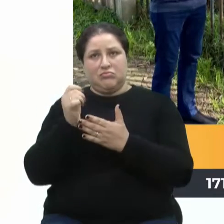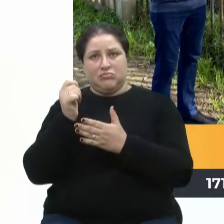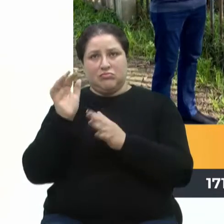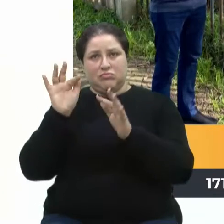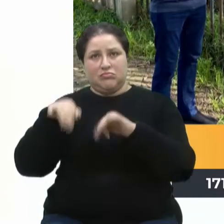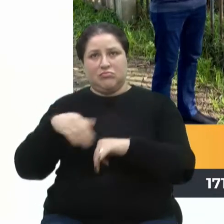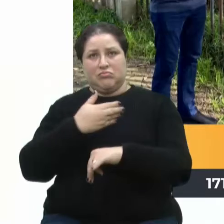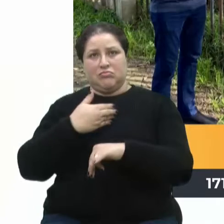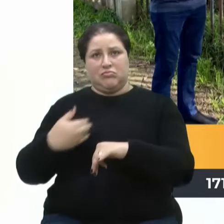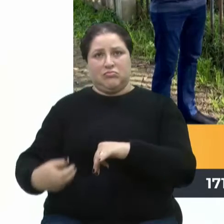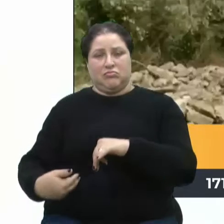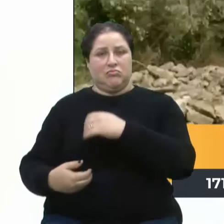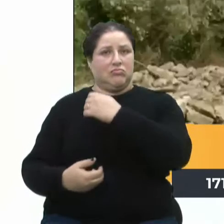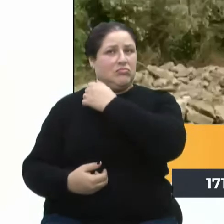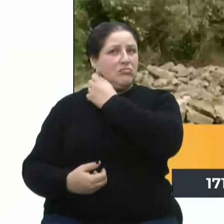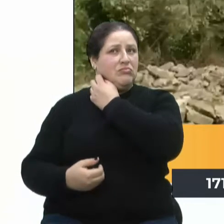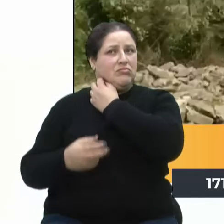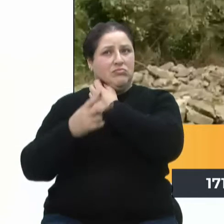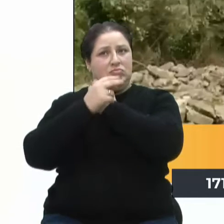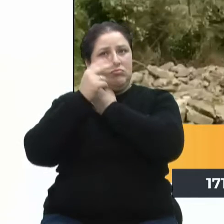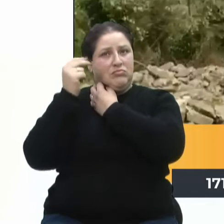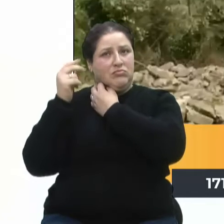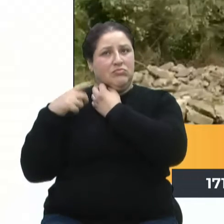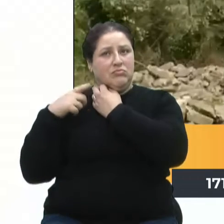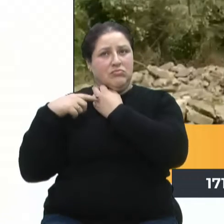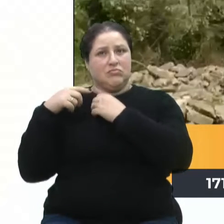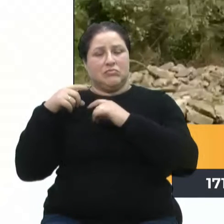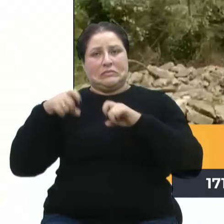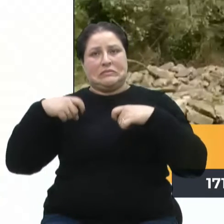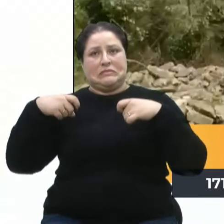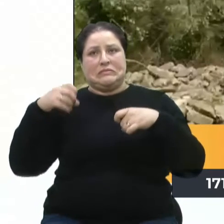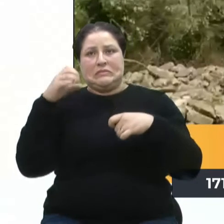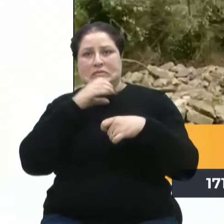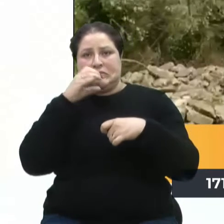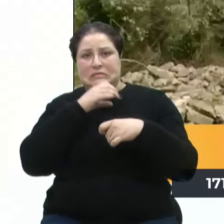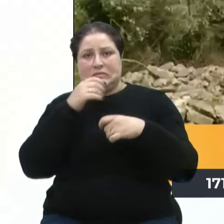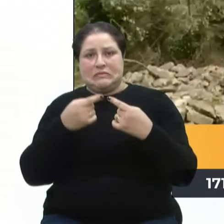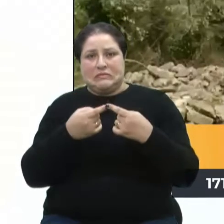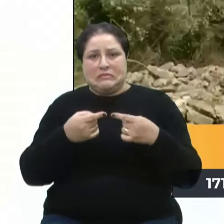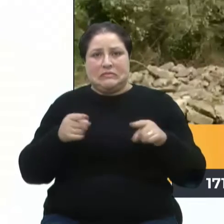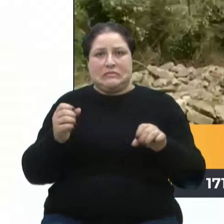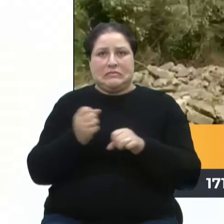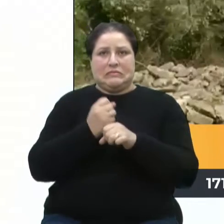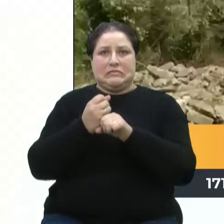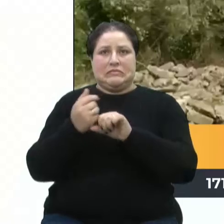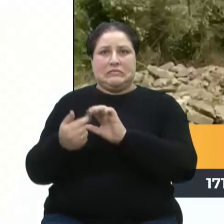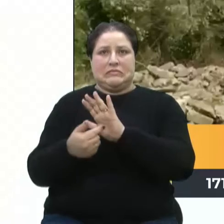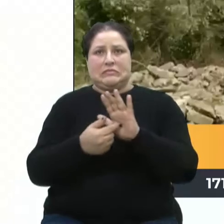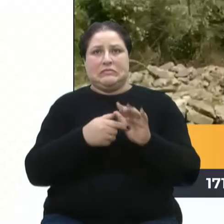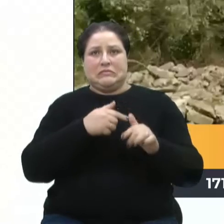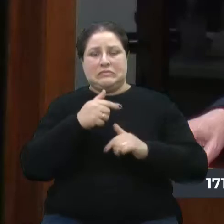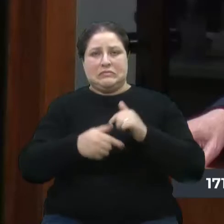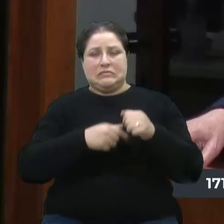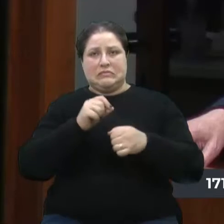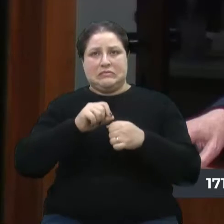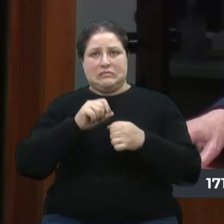governo municipal, existe uma corrida para inaugurar obras, para mostrar que foi feito trabalho, para